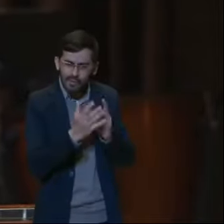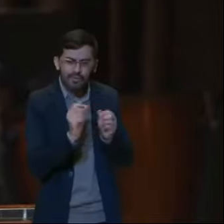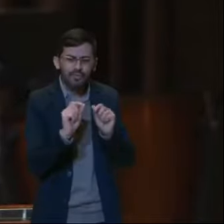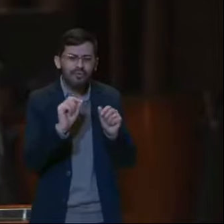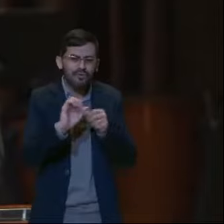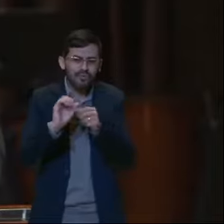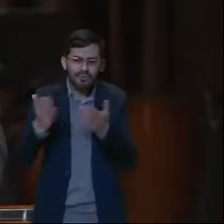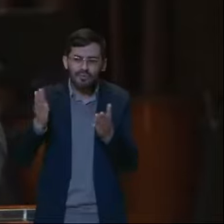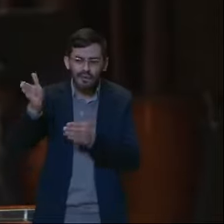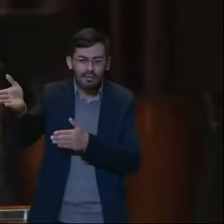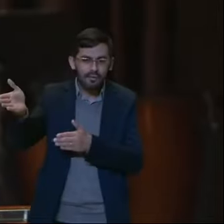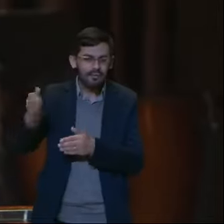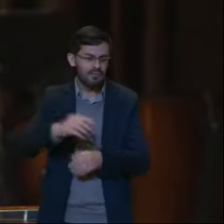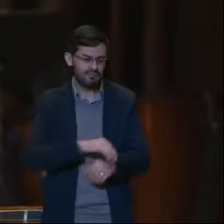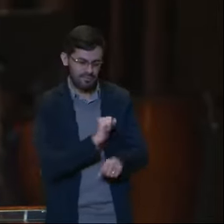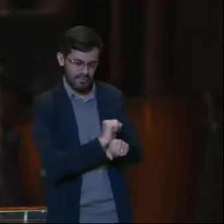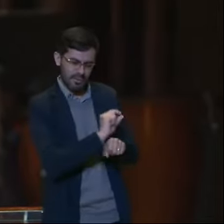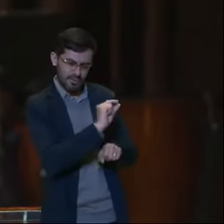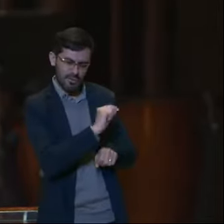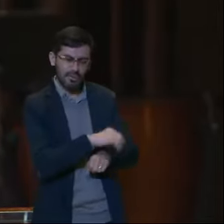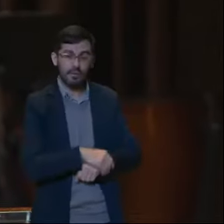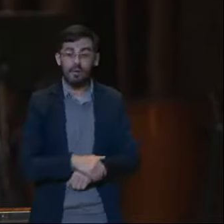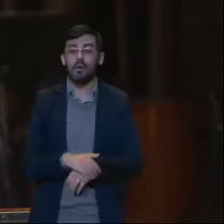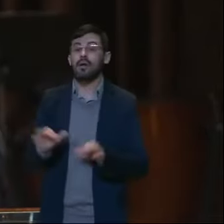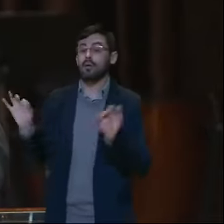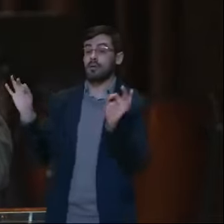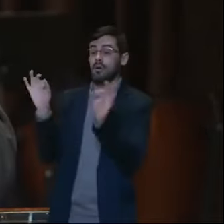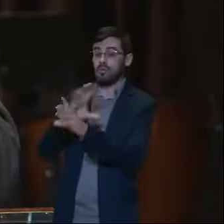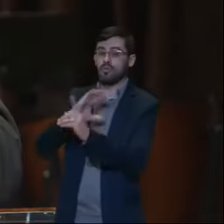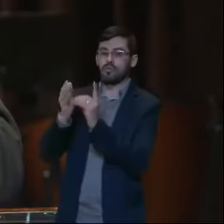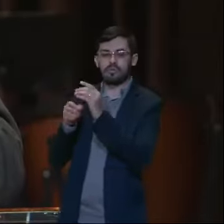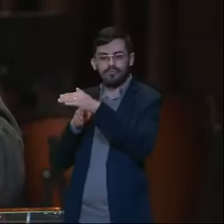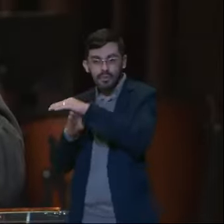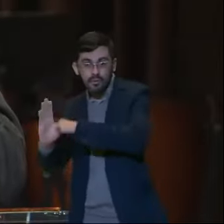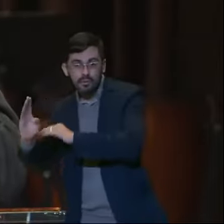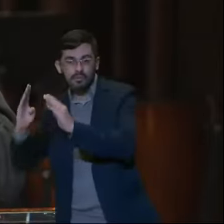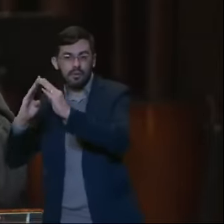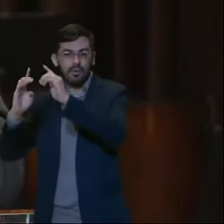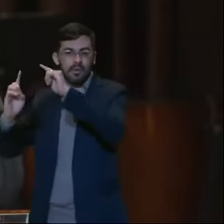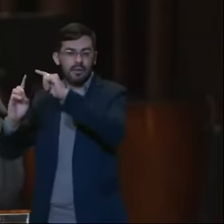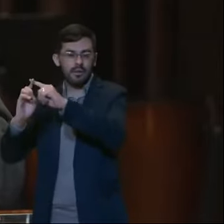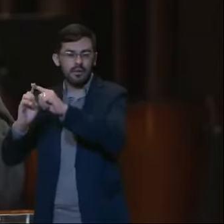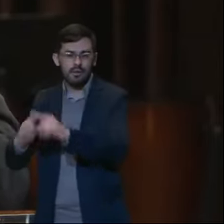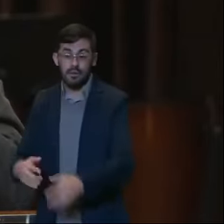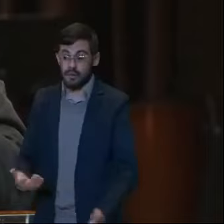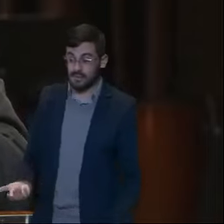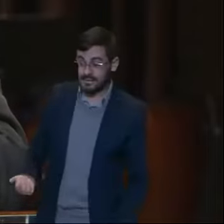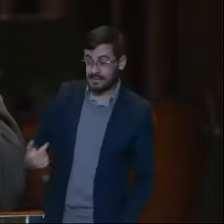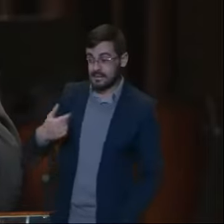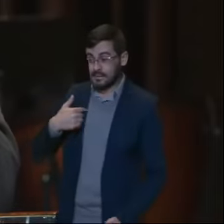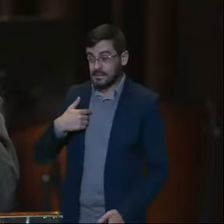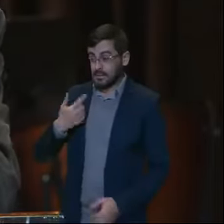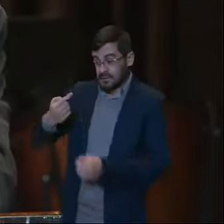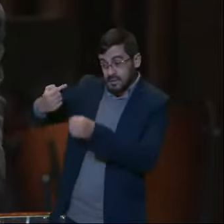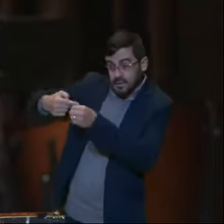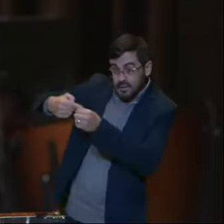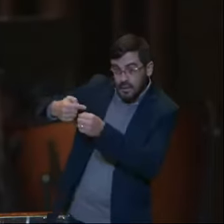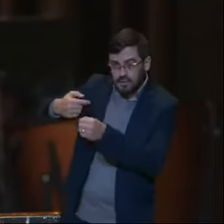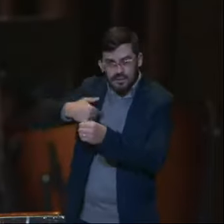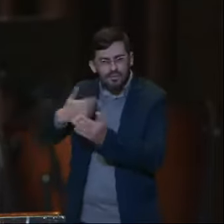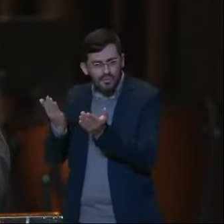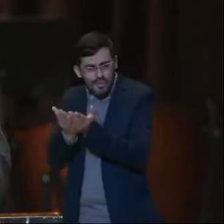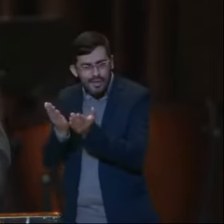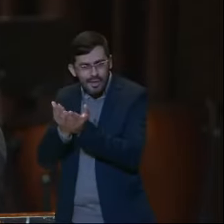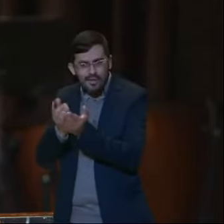que você quer fazer? Espera, terminou o culto, ele entrou na igreja e falou, olha, a gente está ilhado aqui, eu sou um irmão na fé